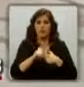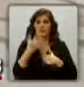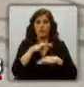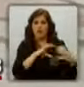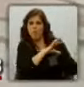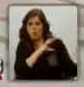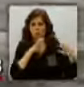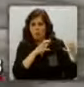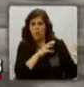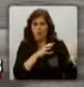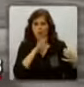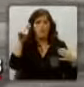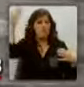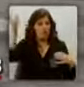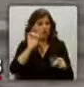não param fora dela.